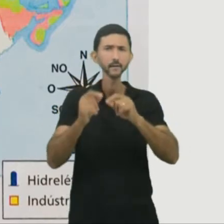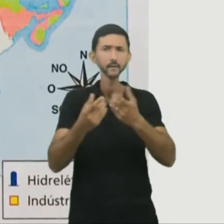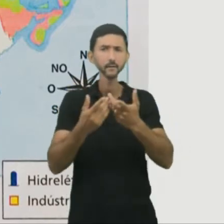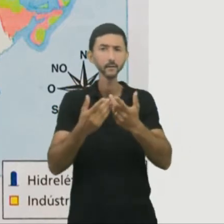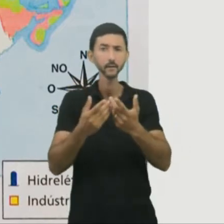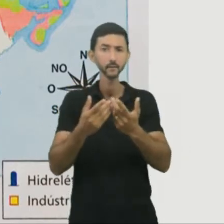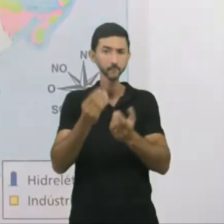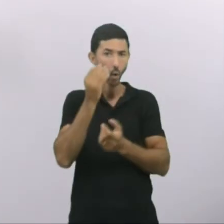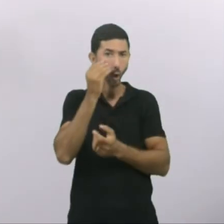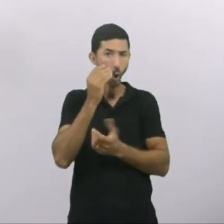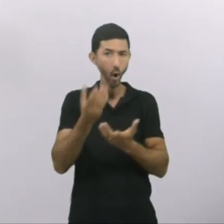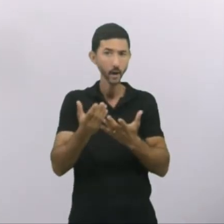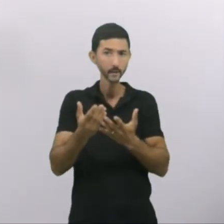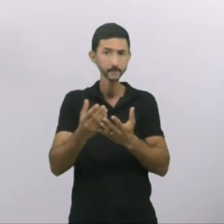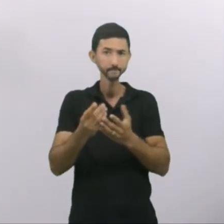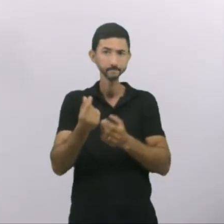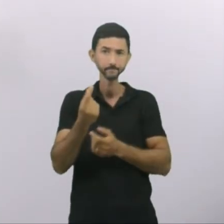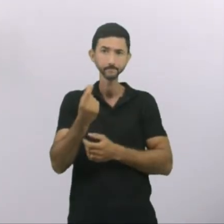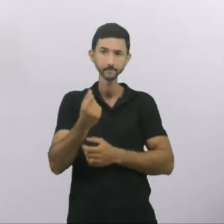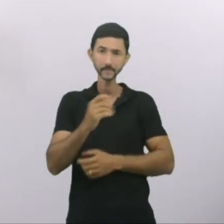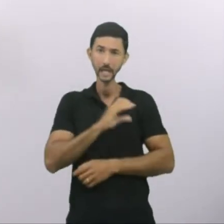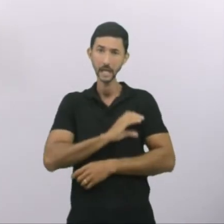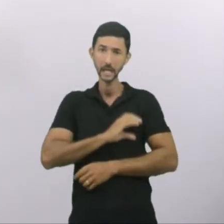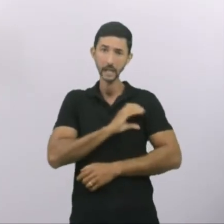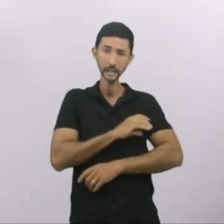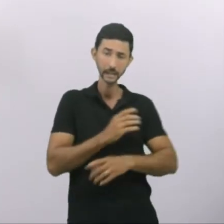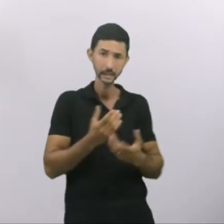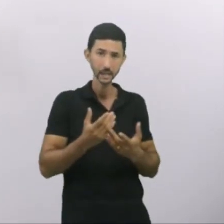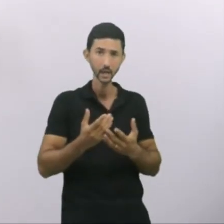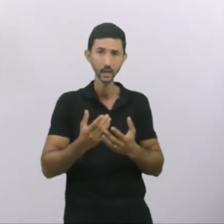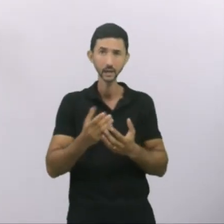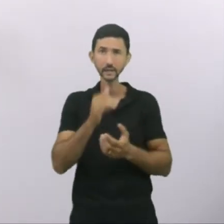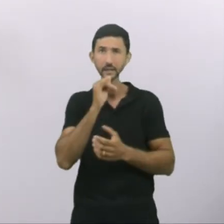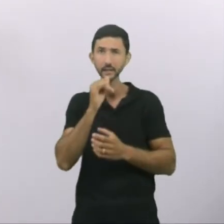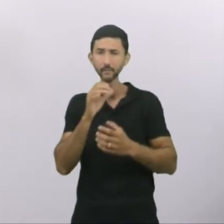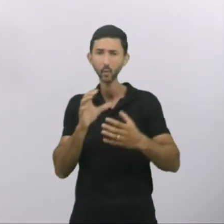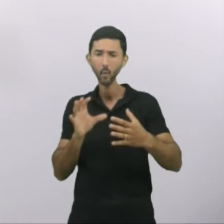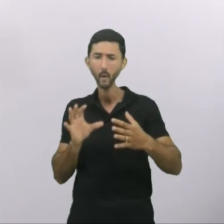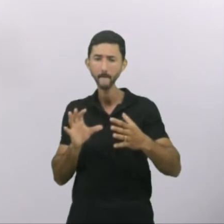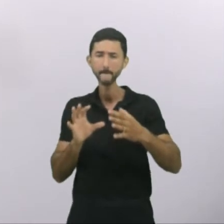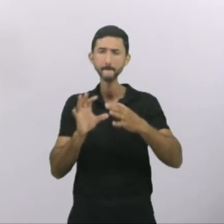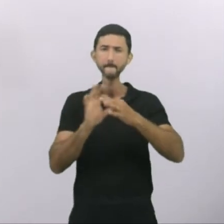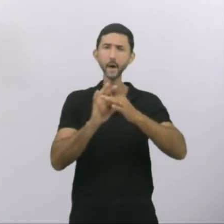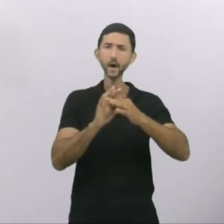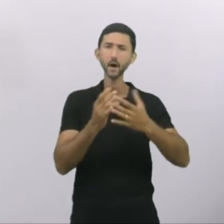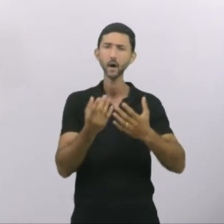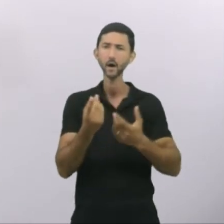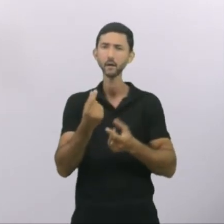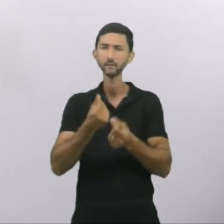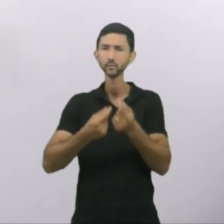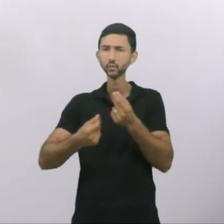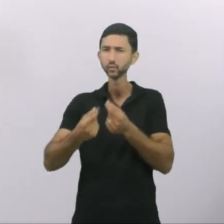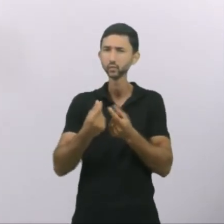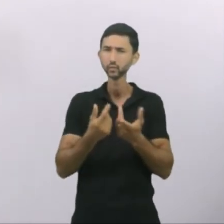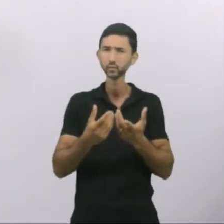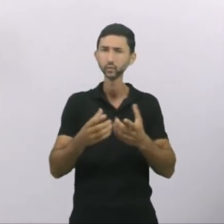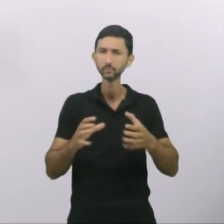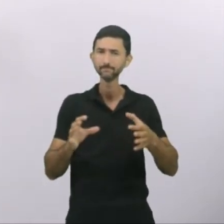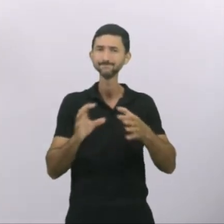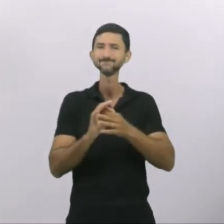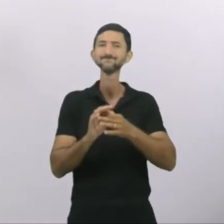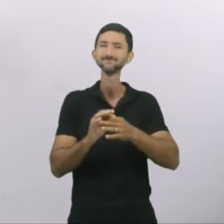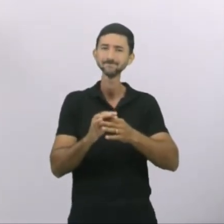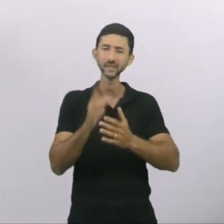aluno, que a economia canadense ela é um pouco irmã, ela é uma economia irmã da